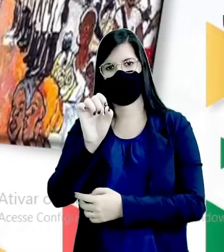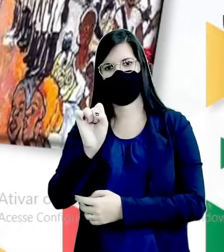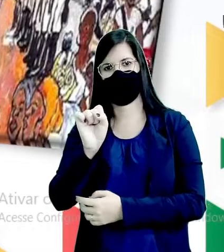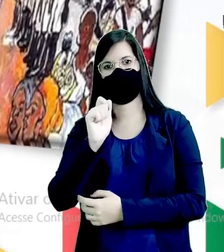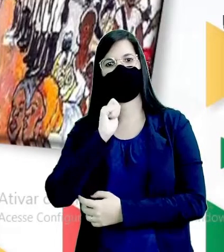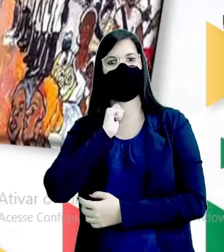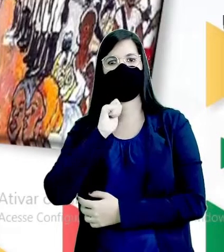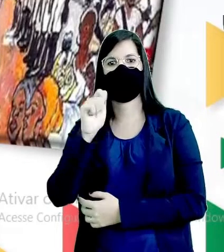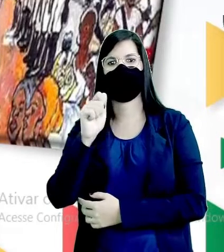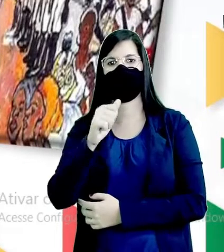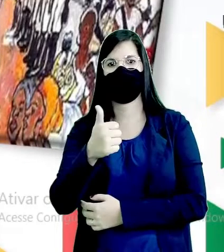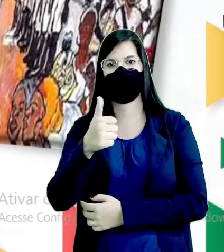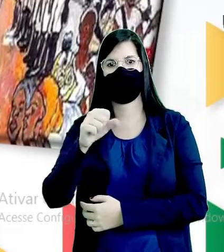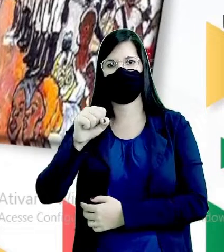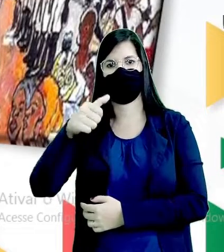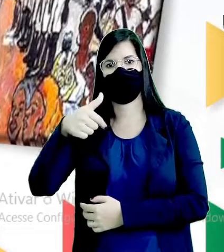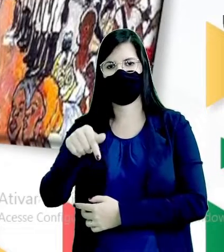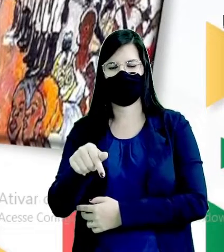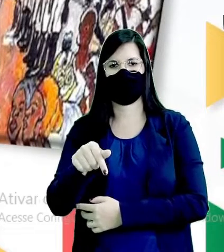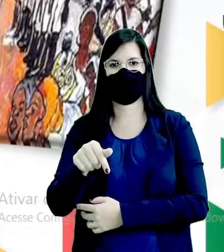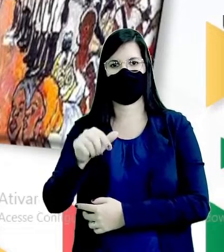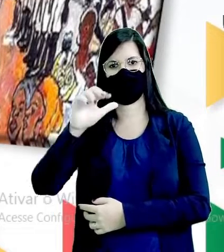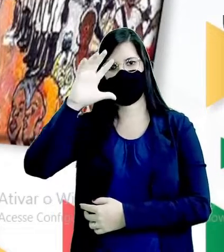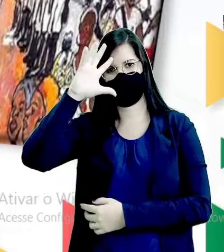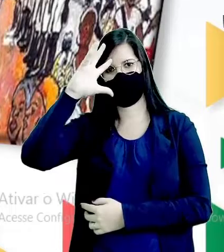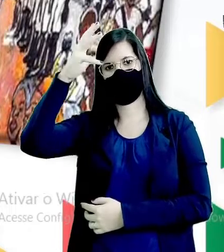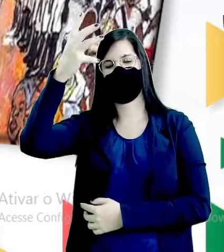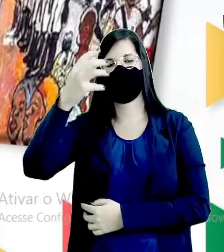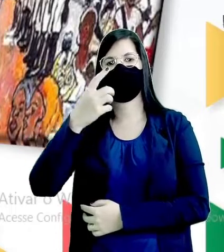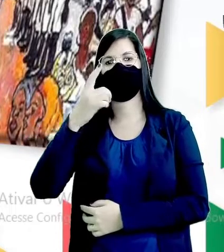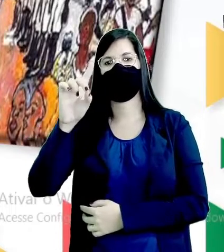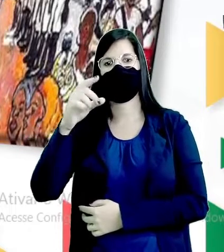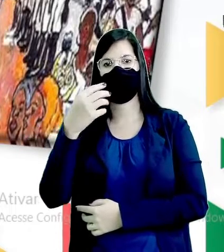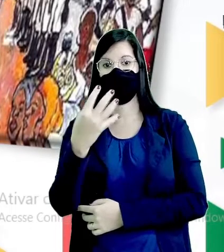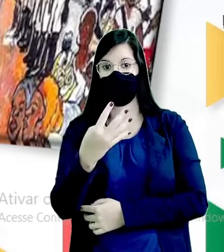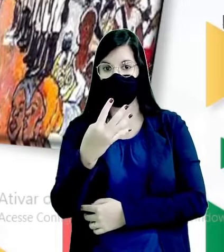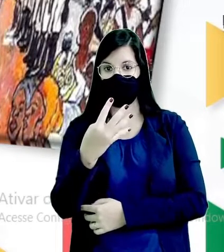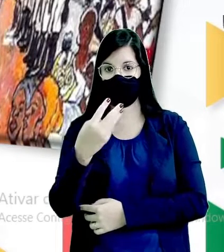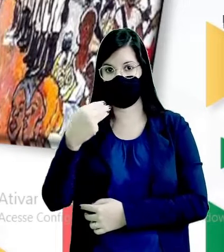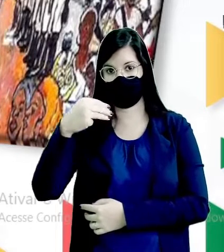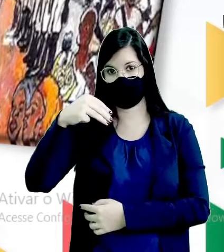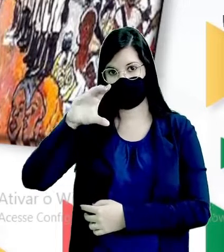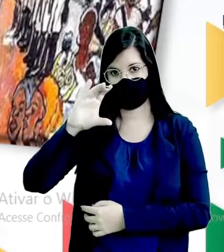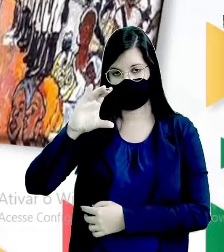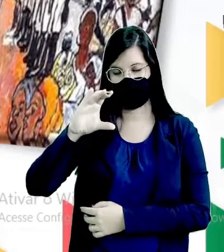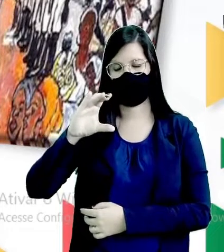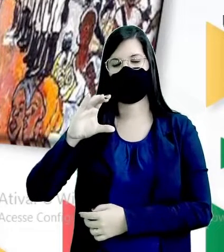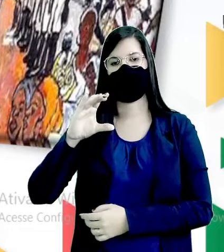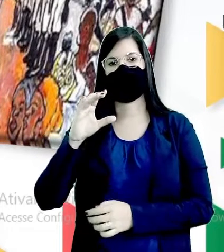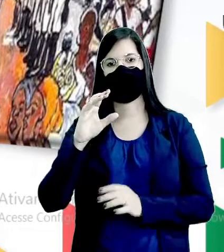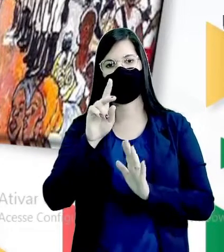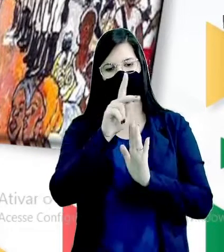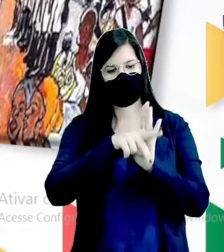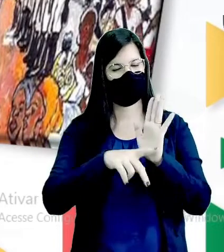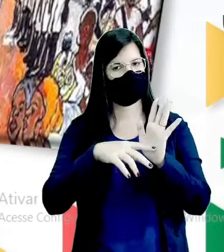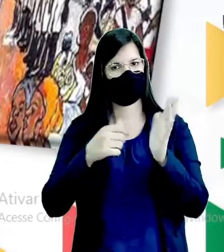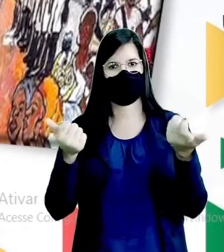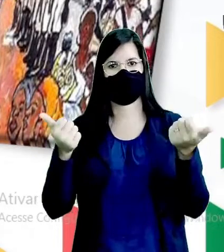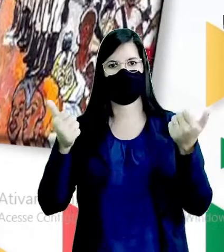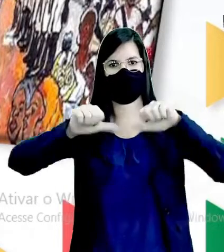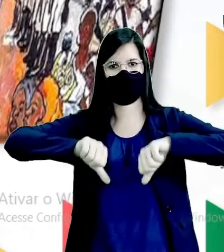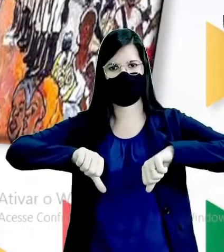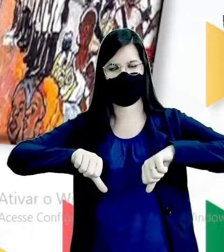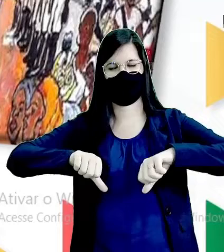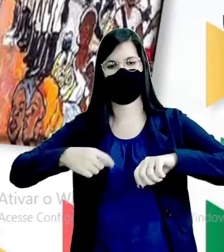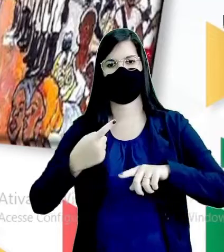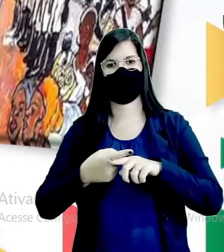1817. Mas aconteceu o quê? Que no dia 4 de março, mais de um mês antes, os planos caíram de água abaixo porque